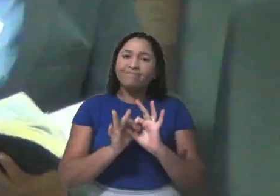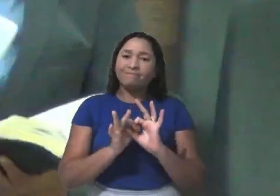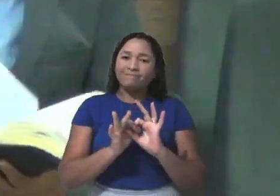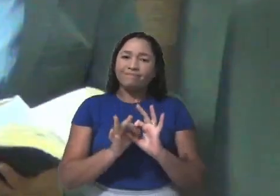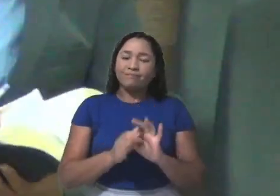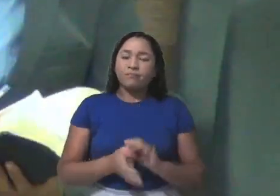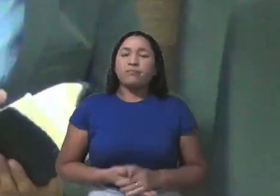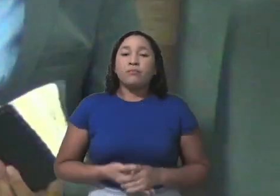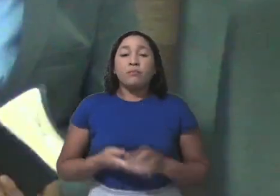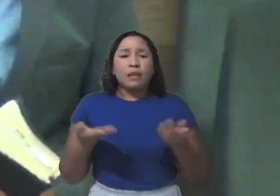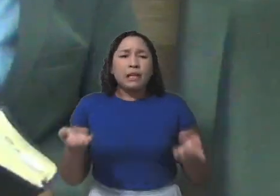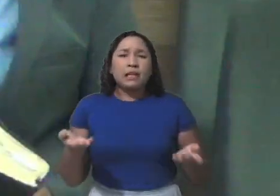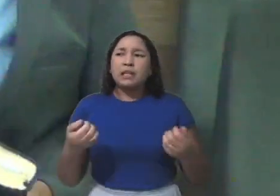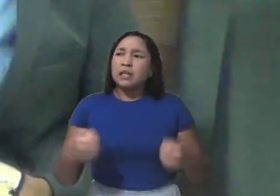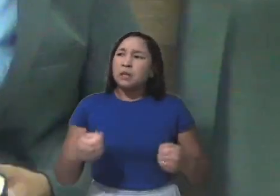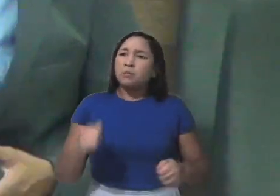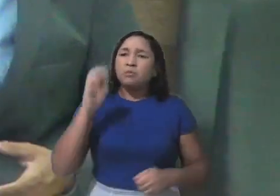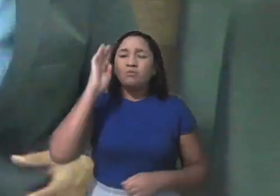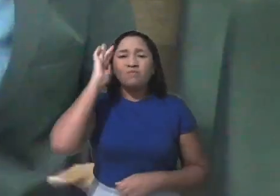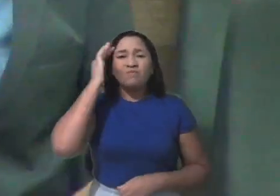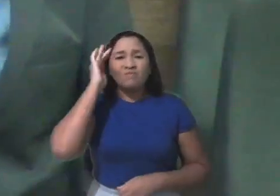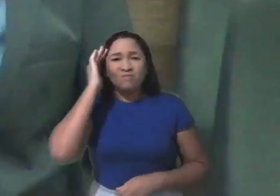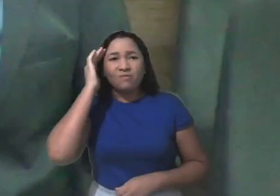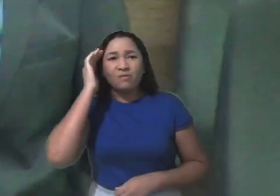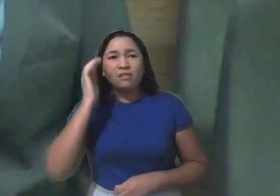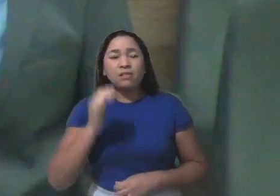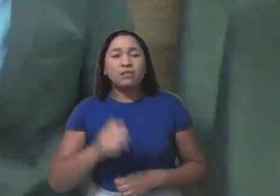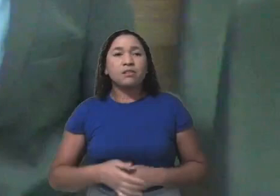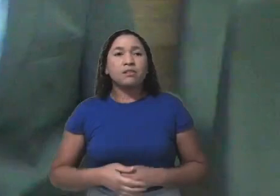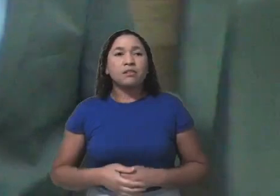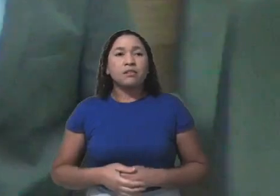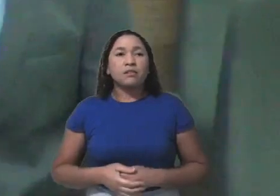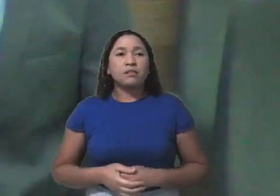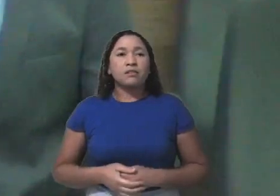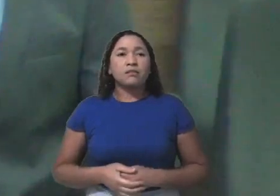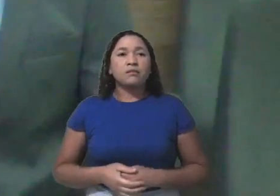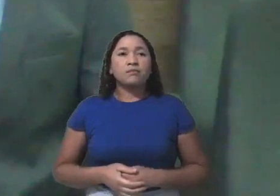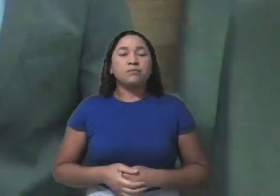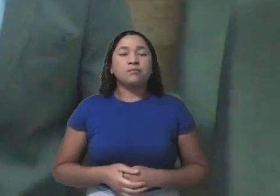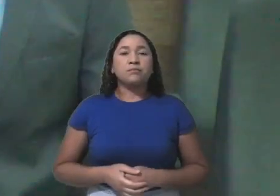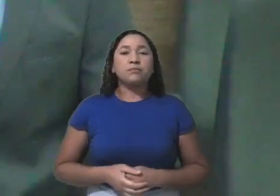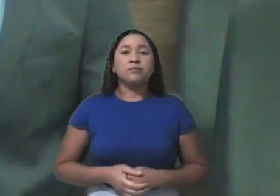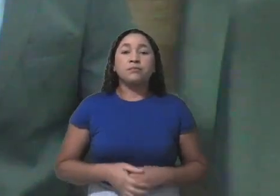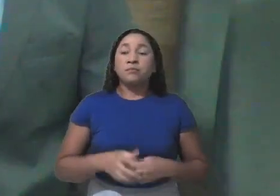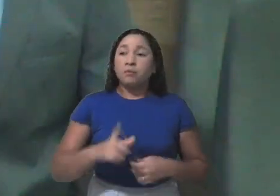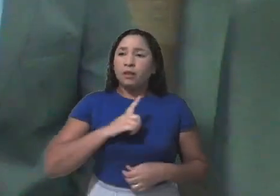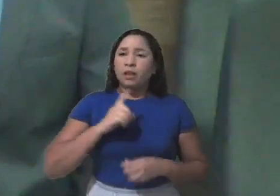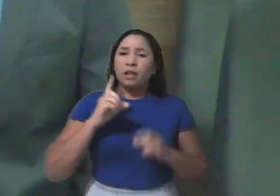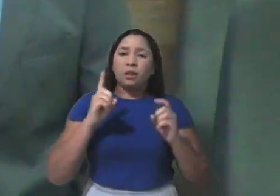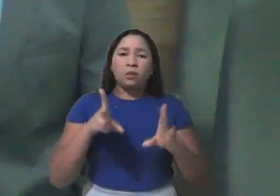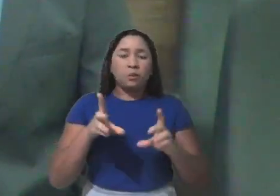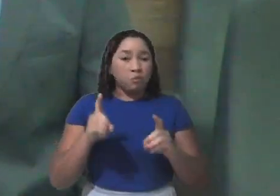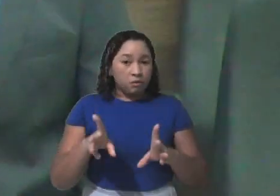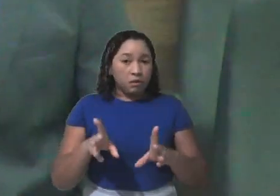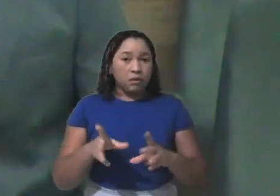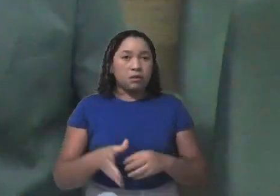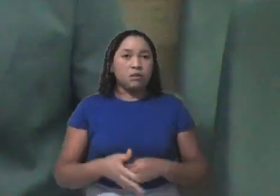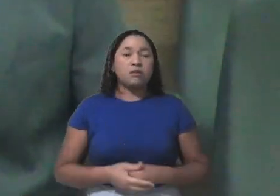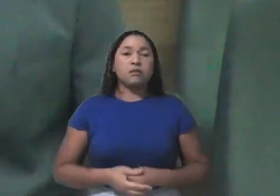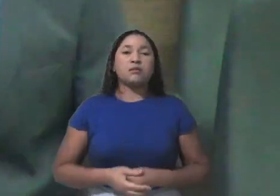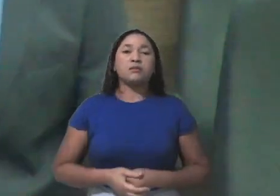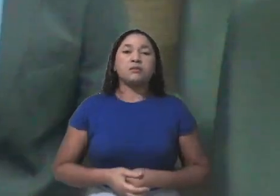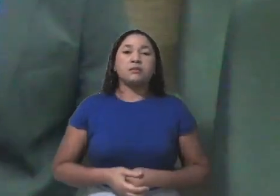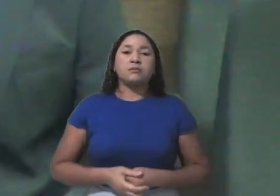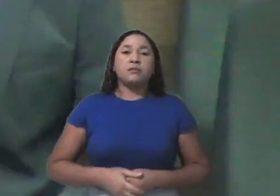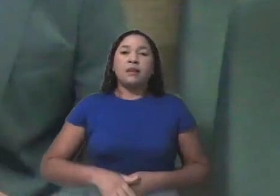precisamos entender que há dois povos de Deus. Há doutrinas por aí que diz que é um único